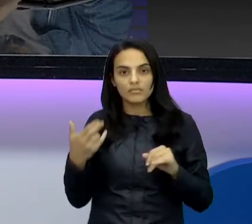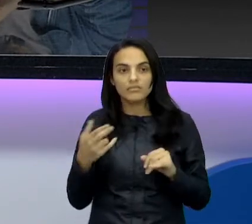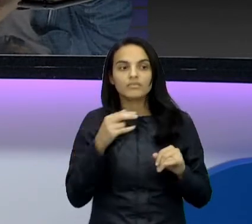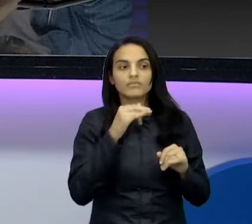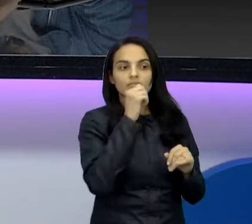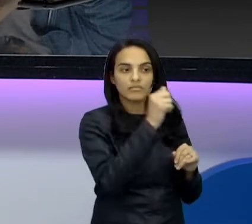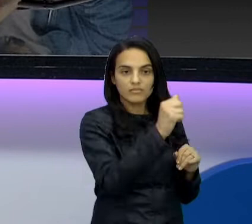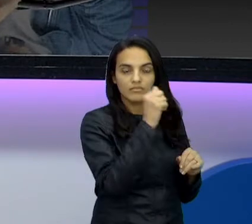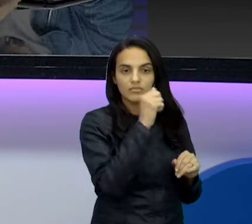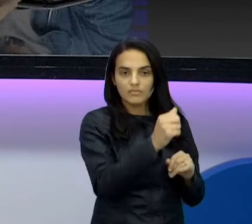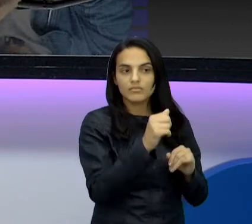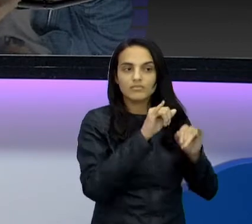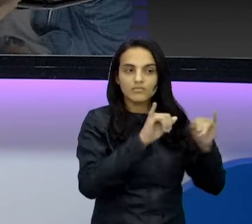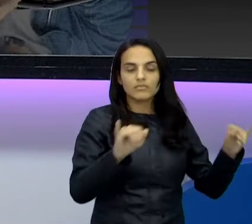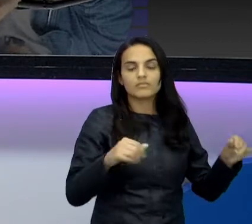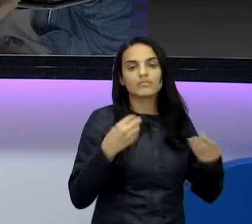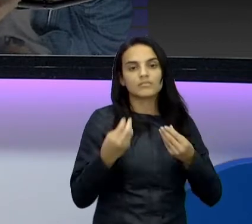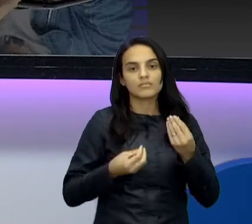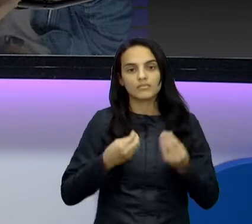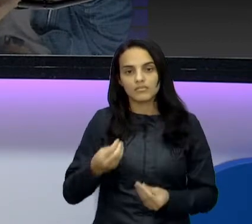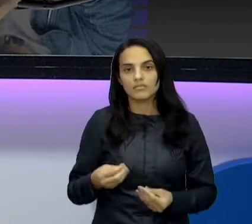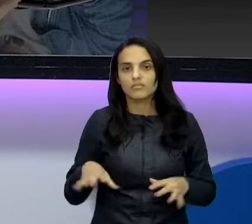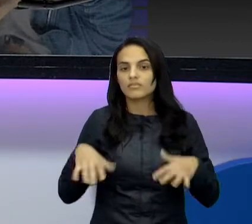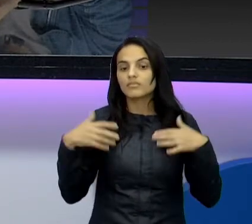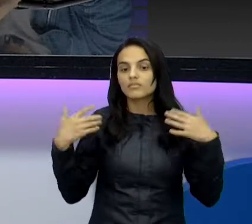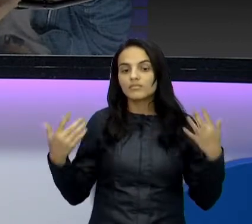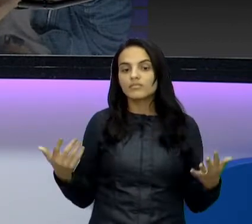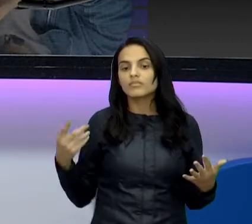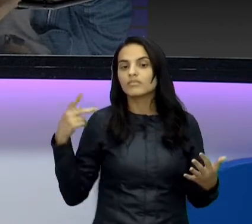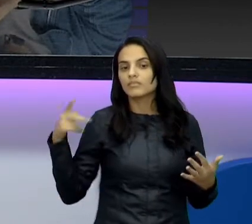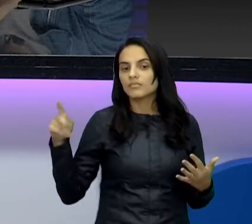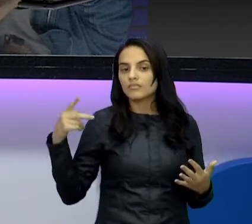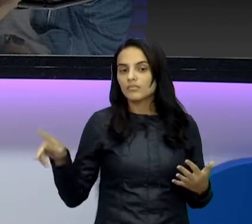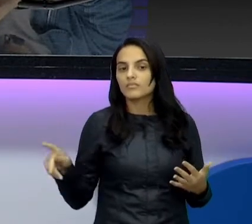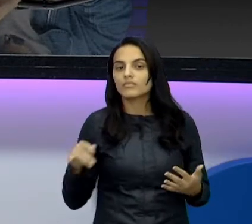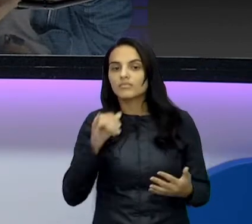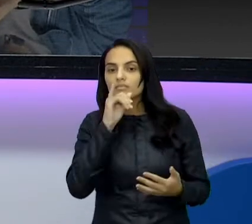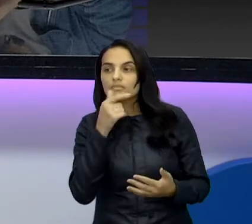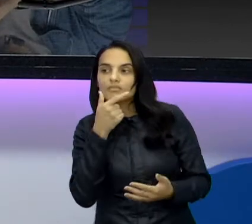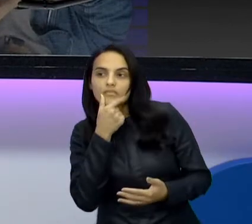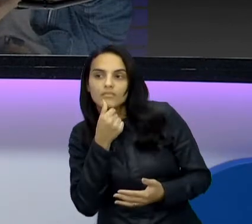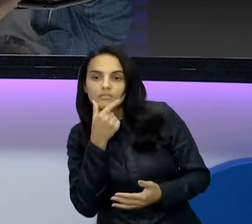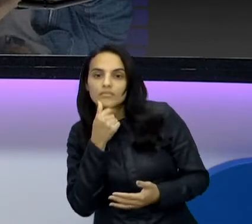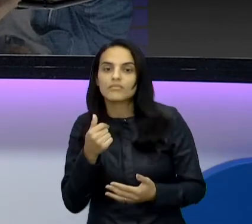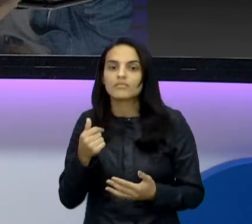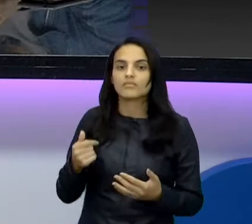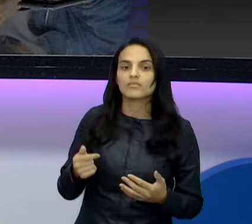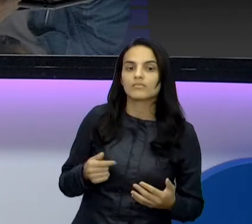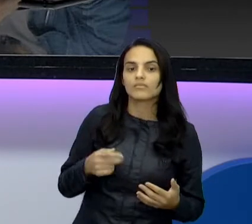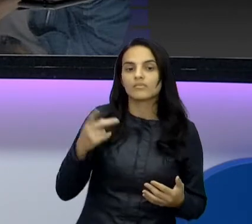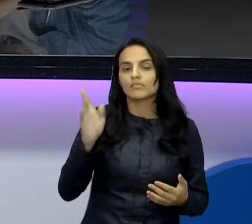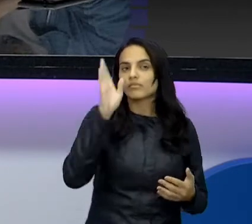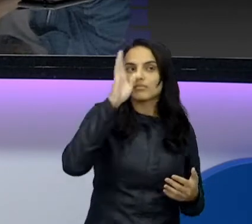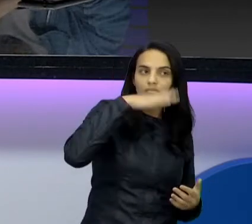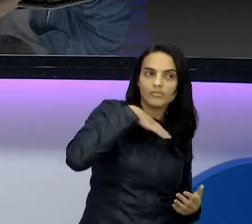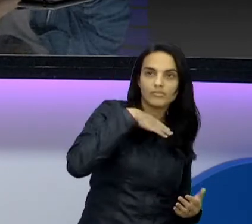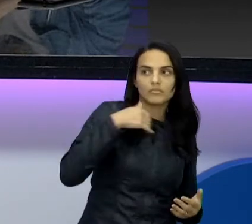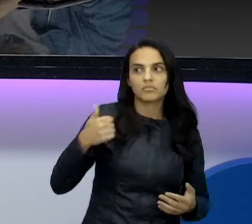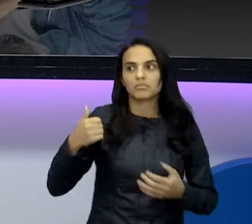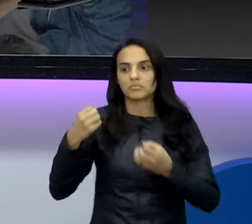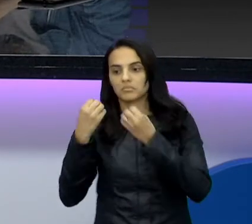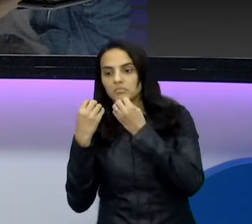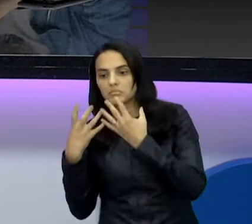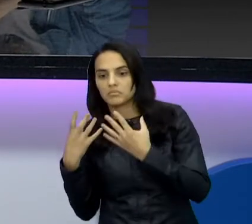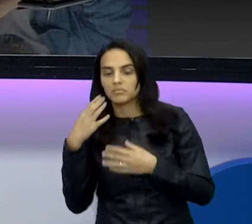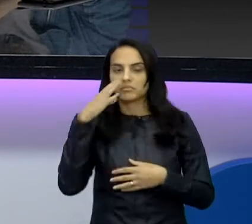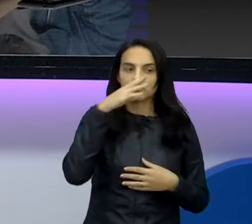reportagem, né? E qual delas, um é o mocinho, o outro é o bandido, é o vilão.